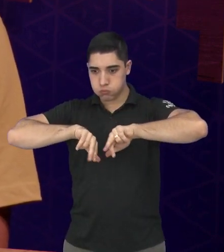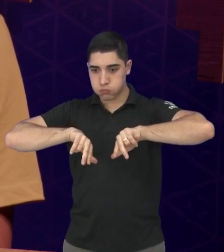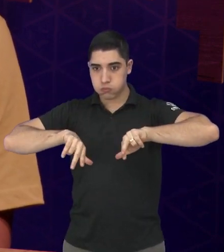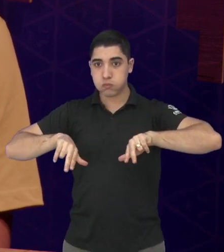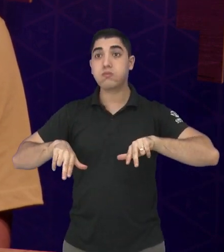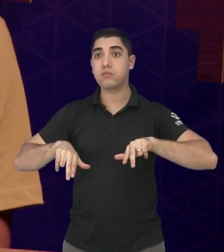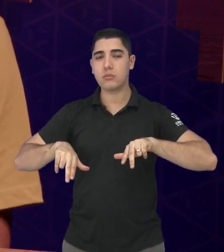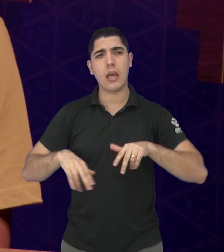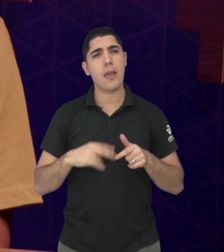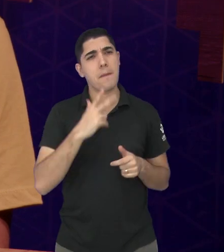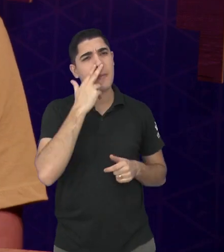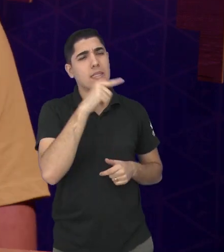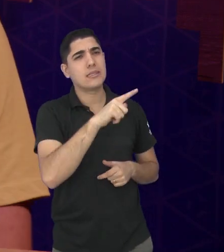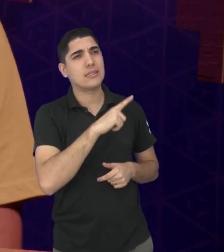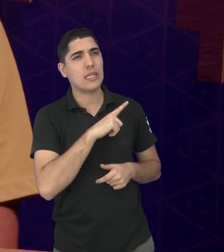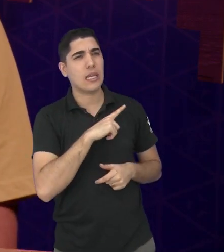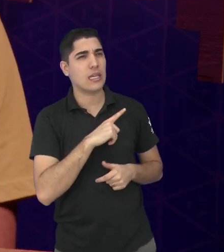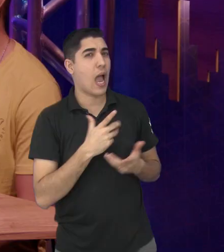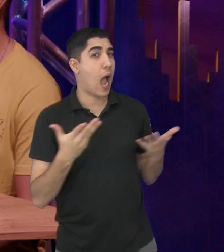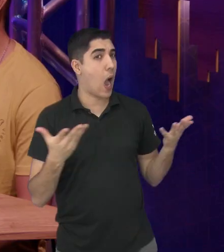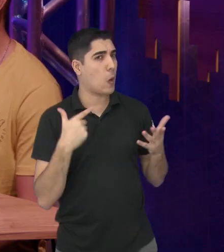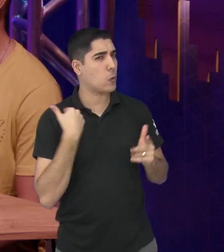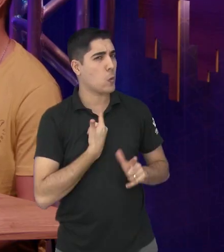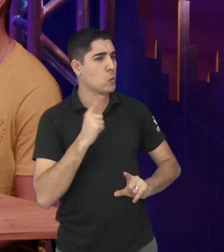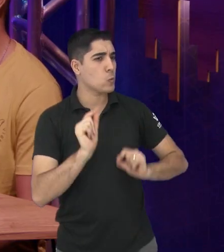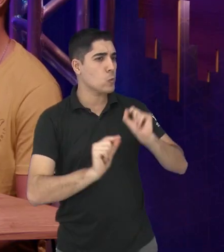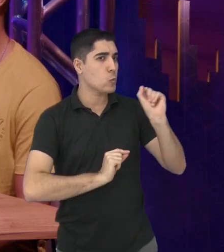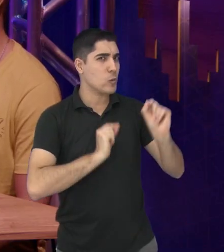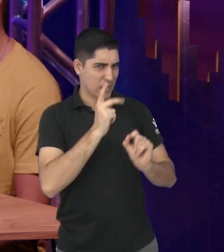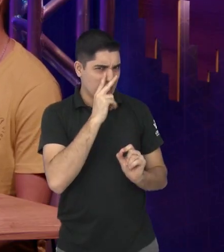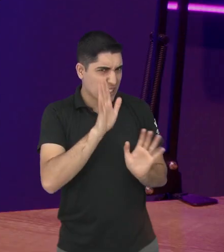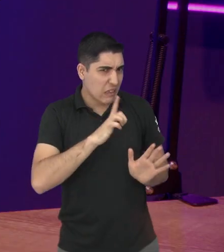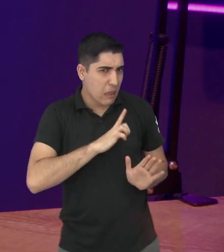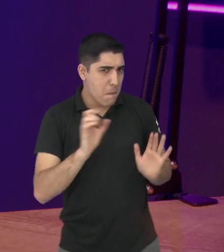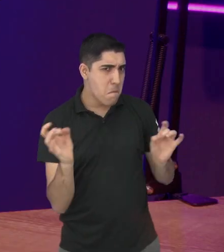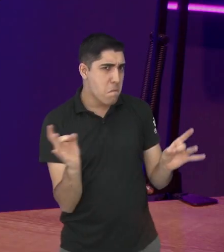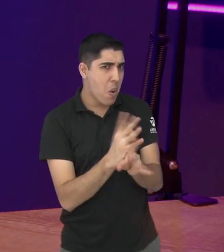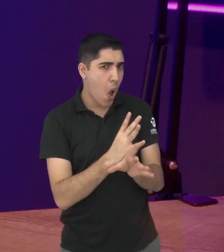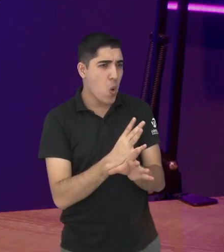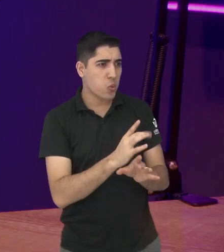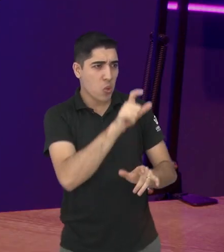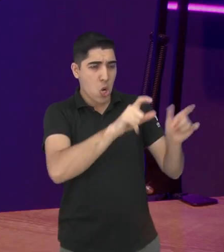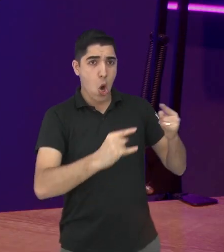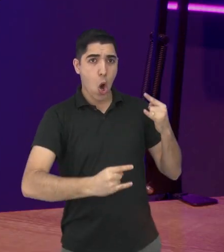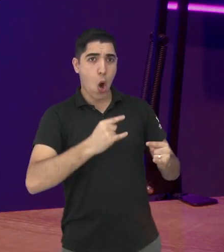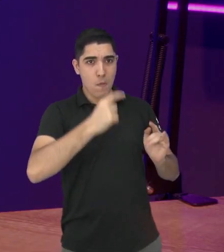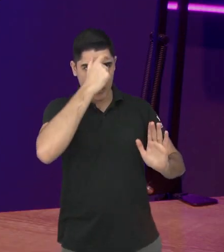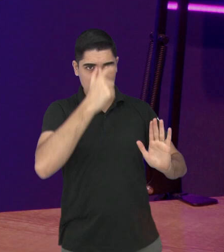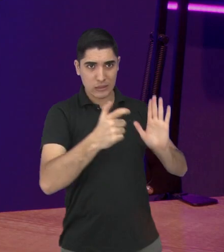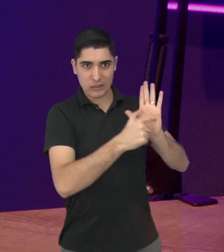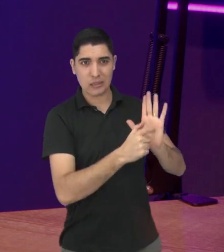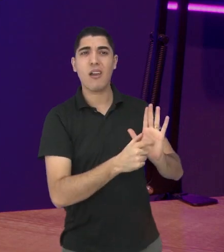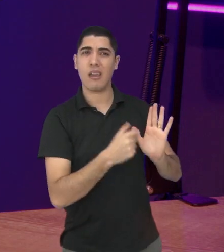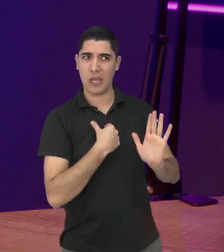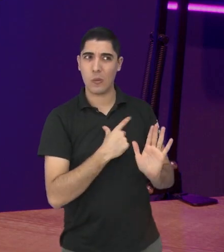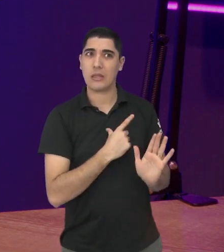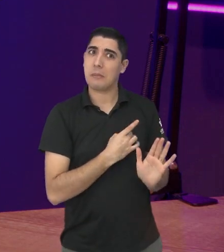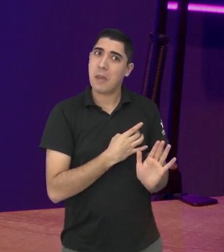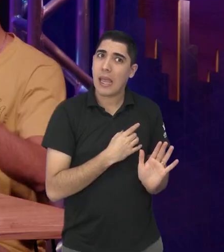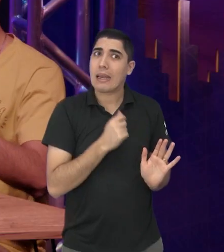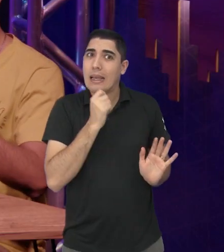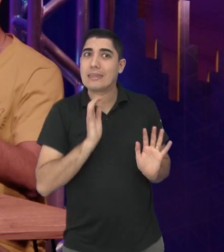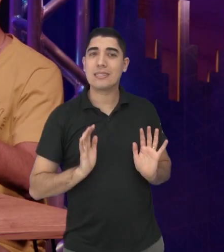das inteligências artificiais. Grande mistério, né? Será que já existe inteligência artificial autoconsciente? Que é o grande medo também. Exatamente.